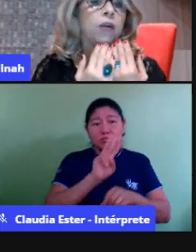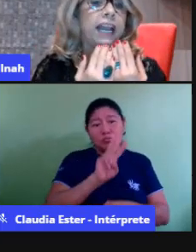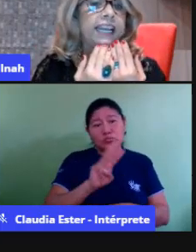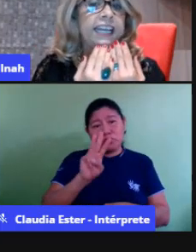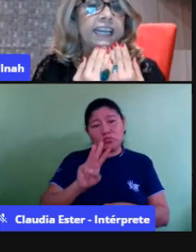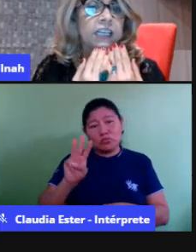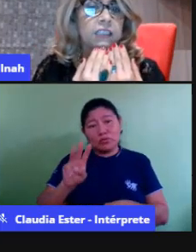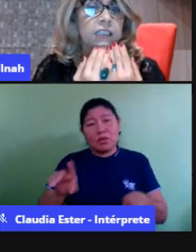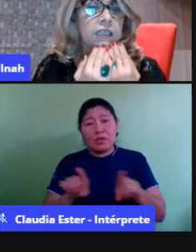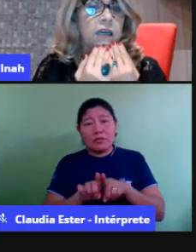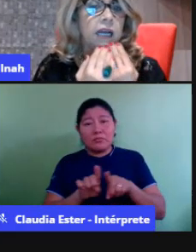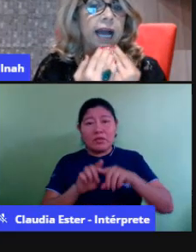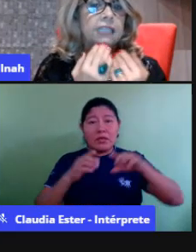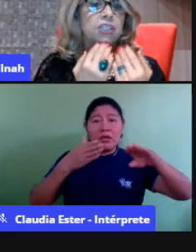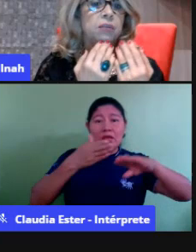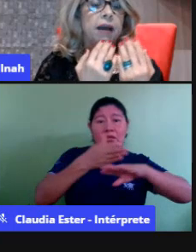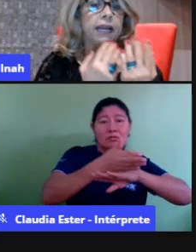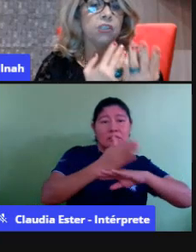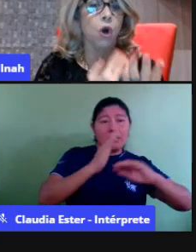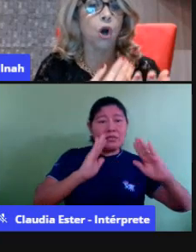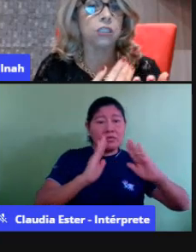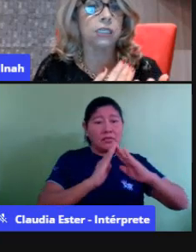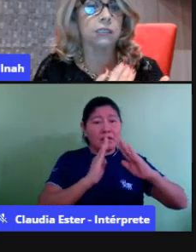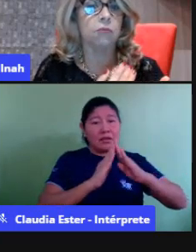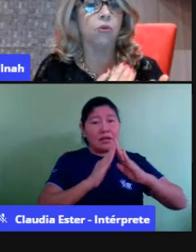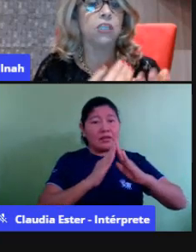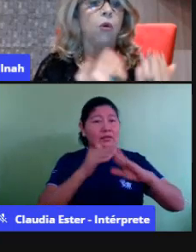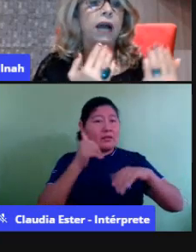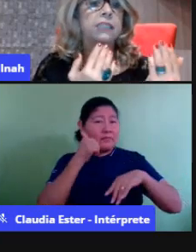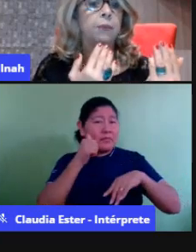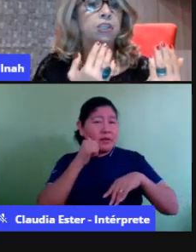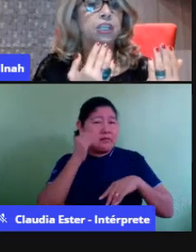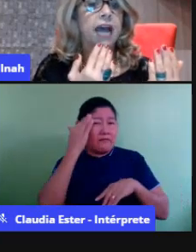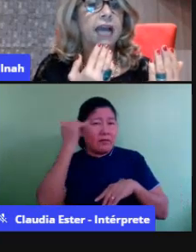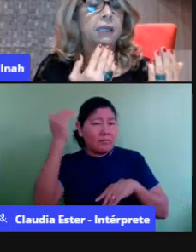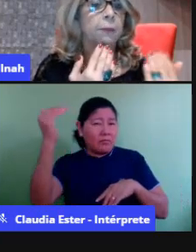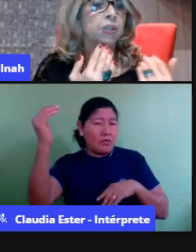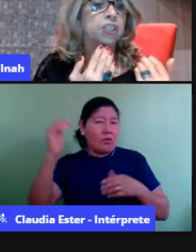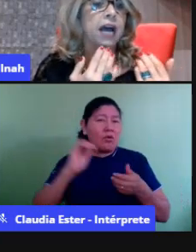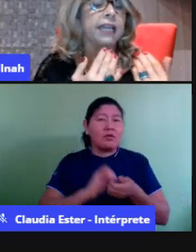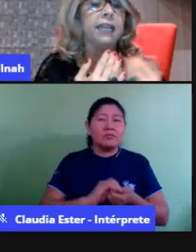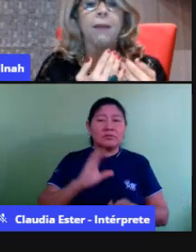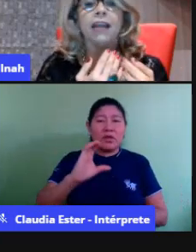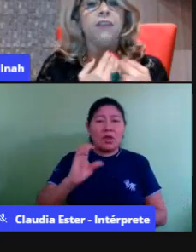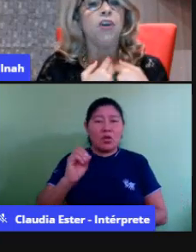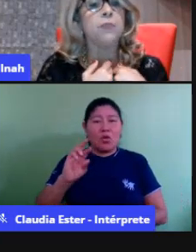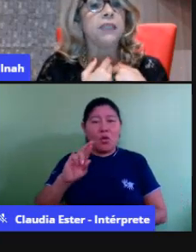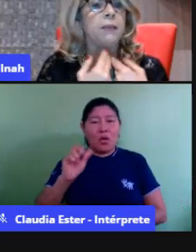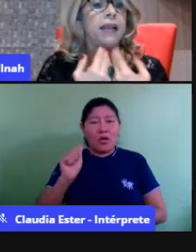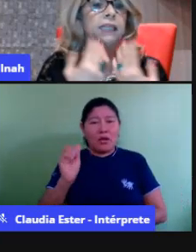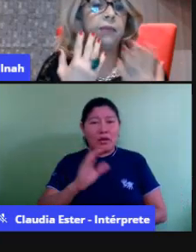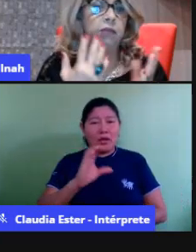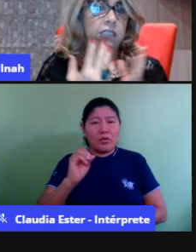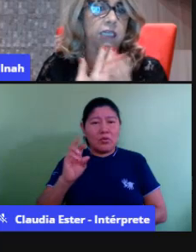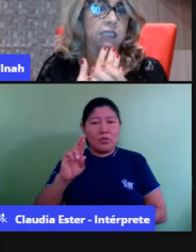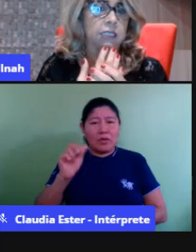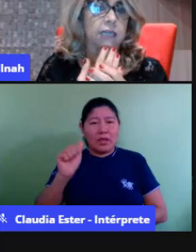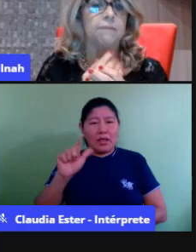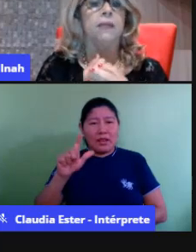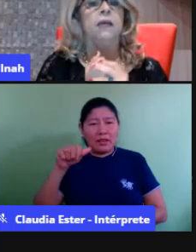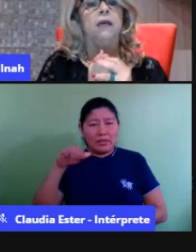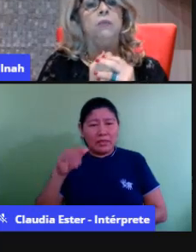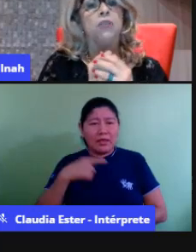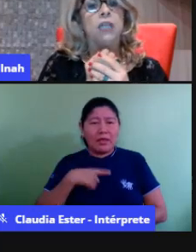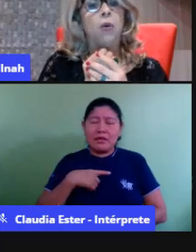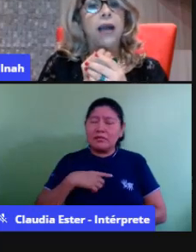de Cora Coralina, Casa de Guimarães Rosa, Museu Casa Portinari, que Portinari ali é maravilhoso para trabalhar também com as crianças,